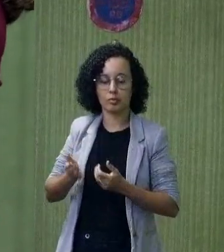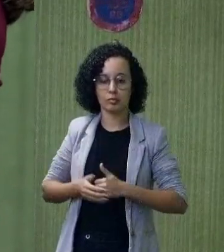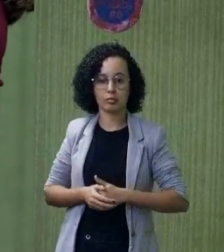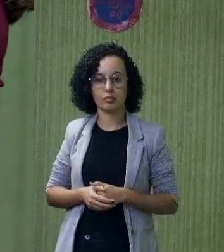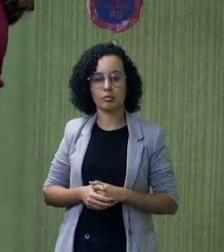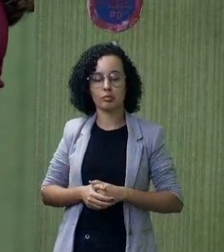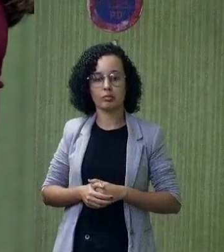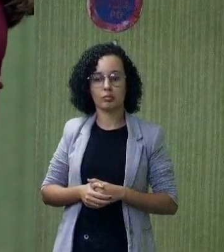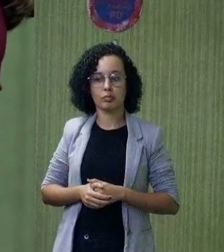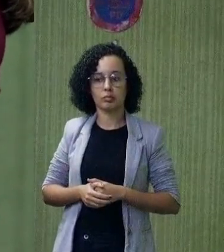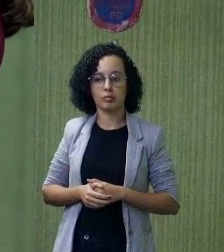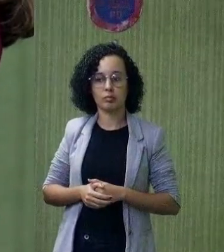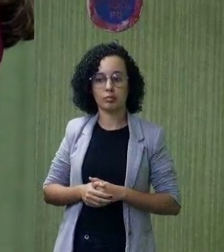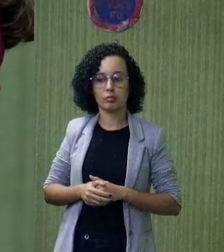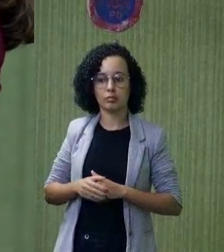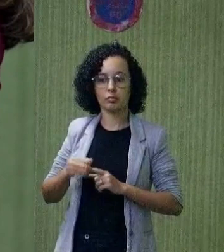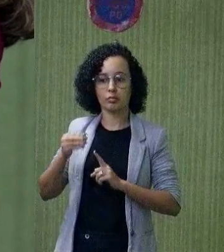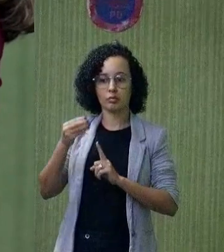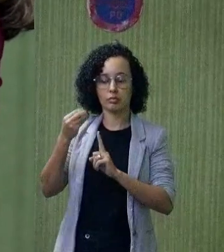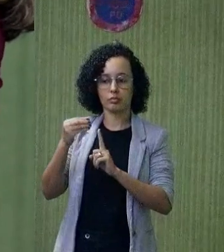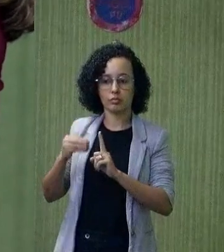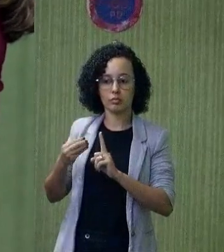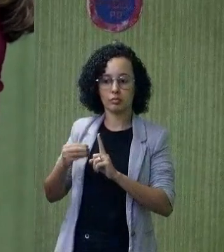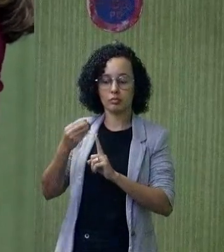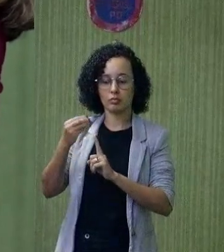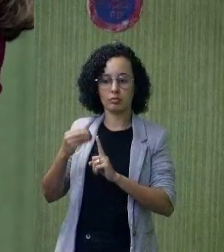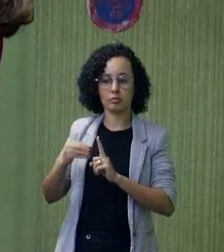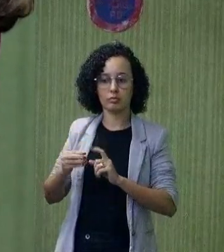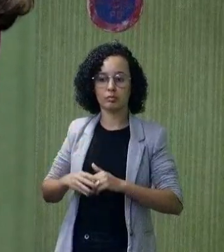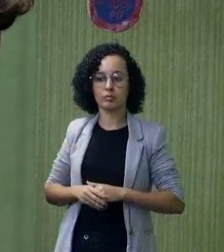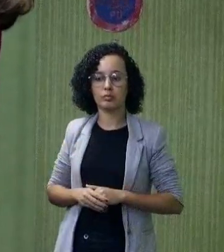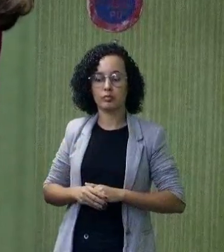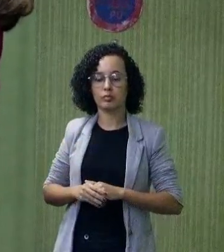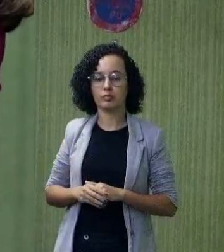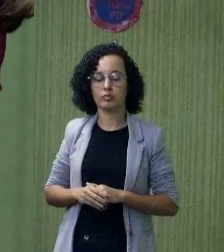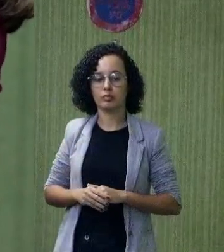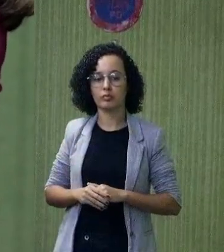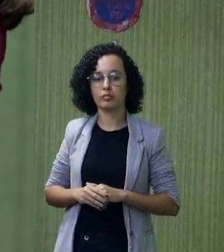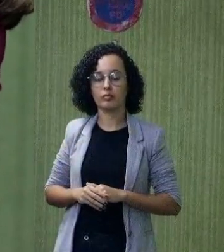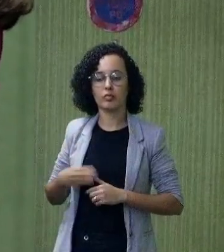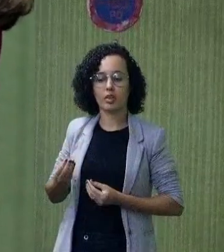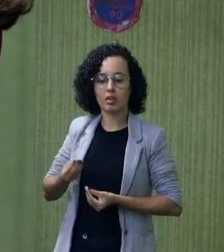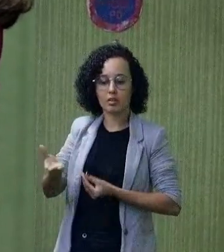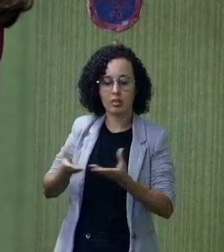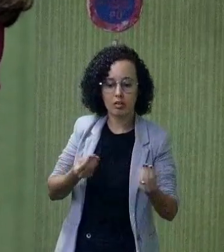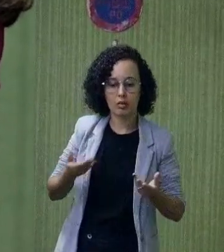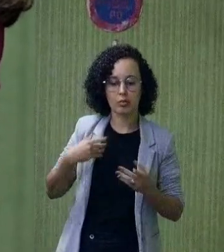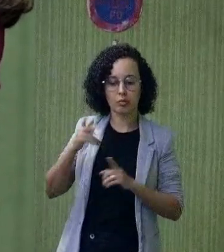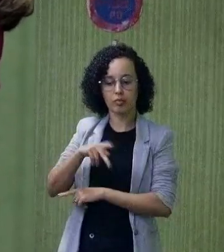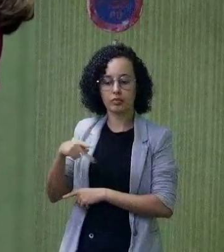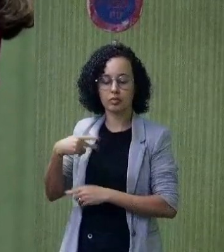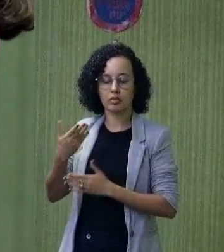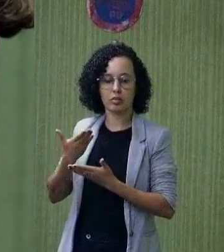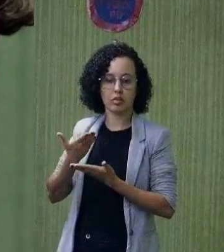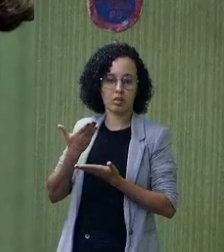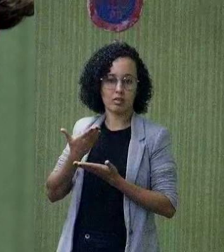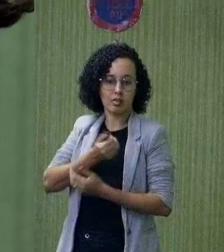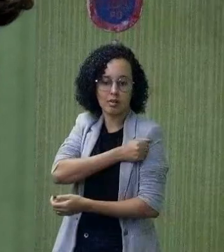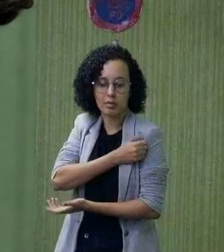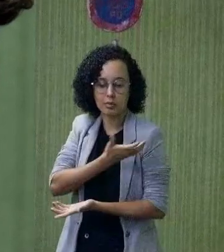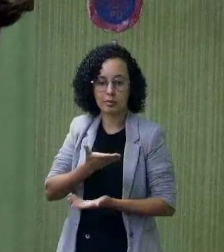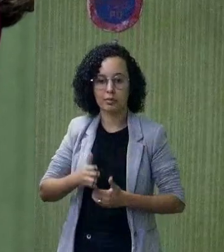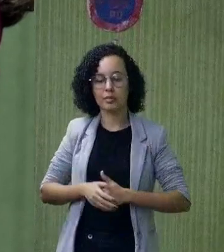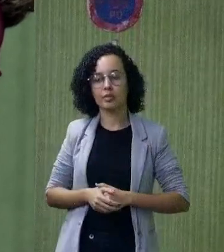uma grande campanha então aqui entregando nas escolas né entregando pros professores pros alunos né